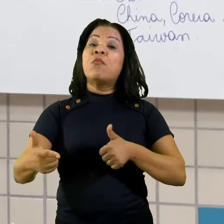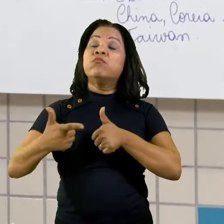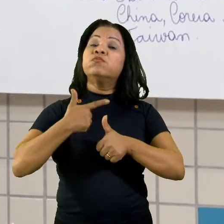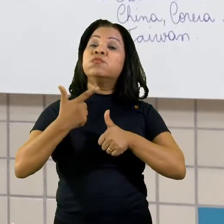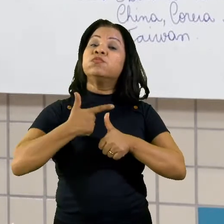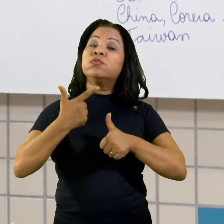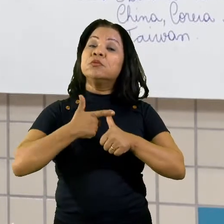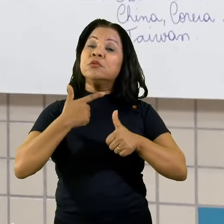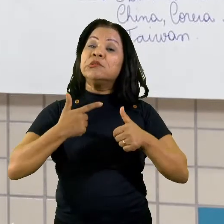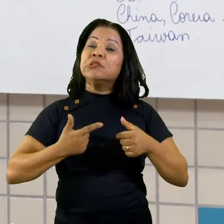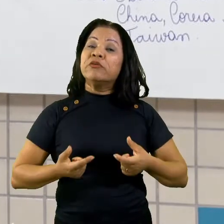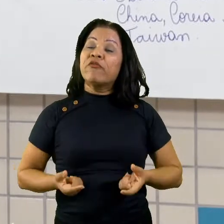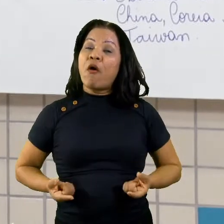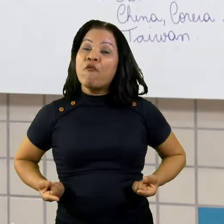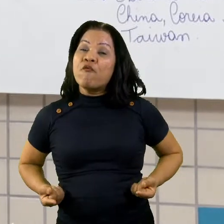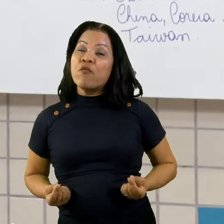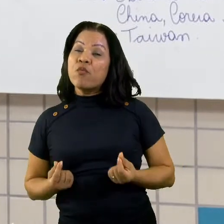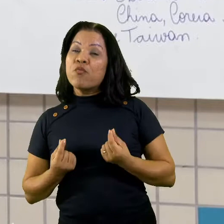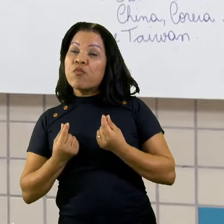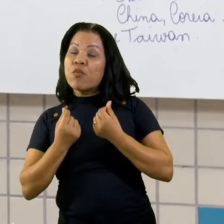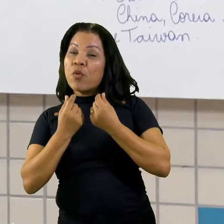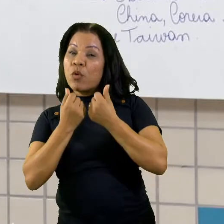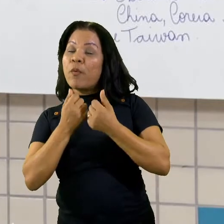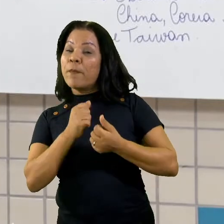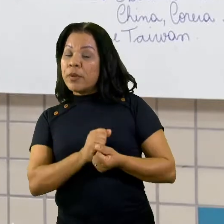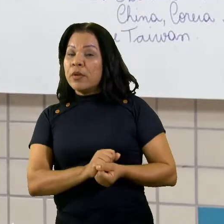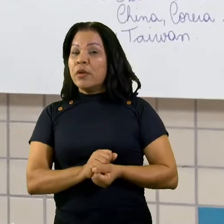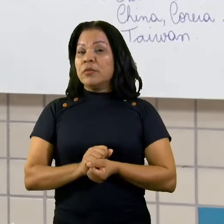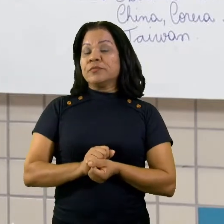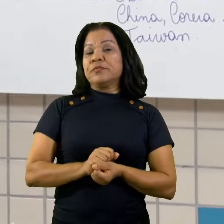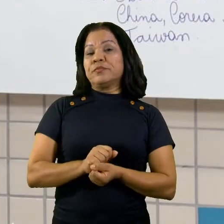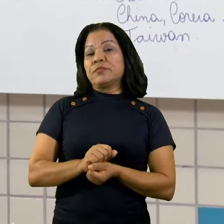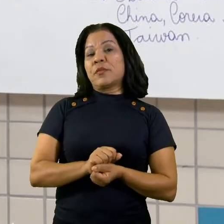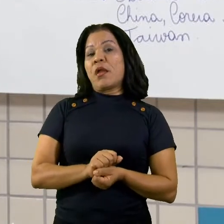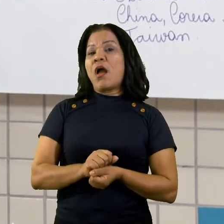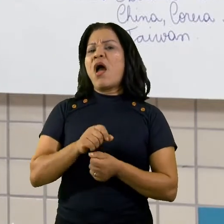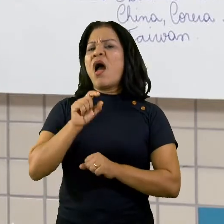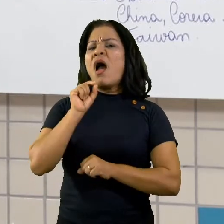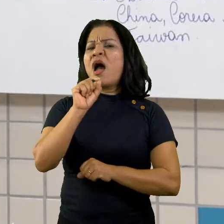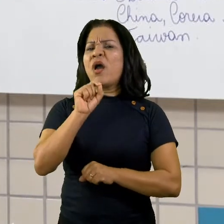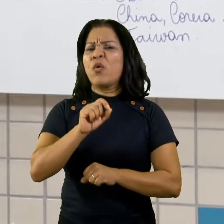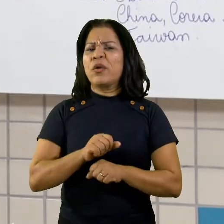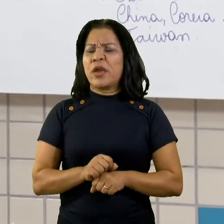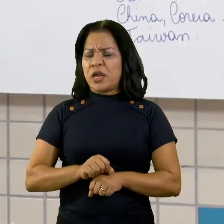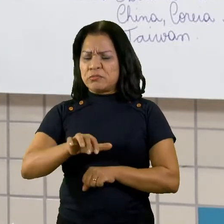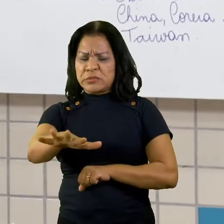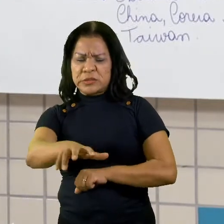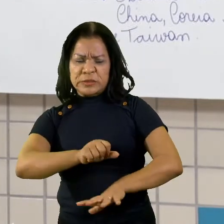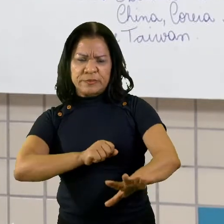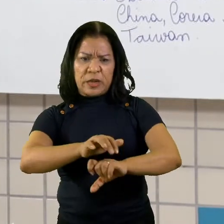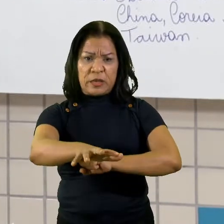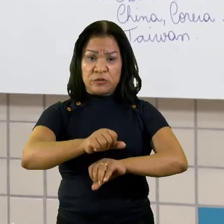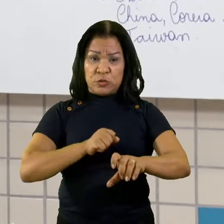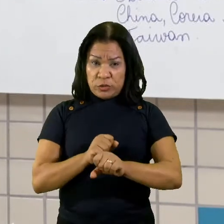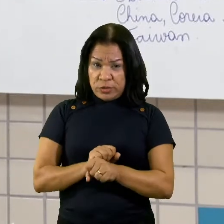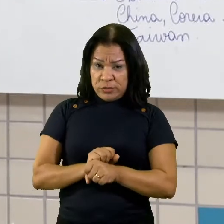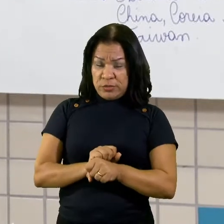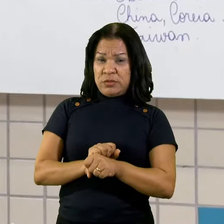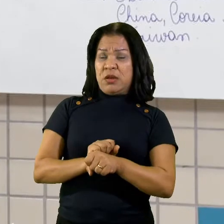principal fator econômico do Oriente Médio é exatamente a exploração e a extração e